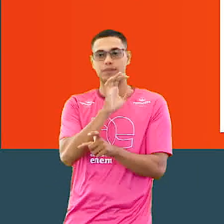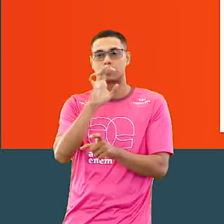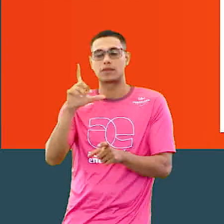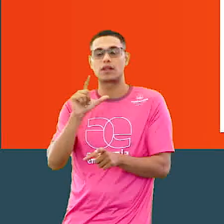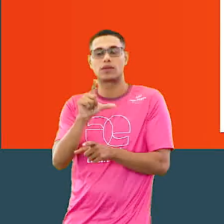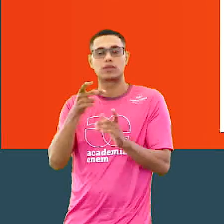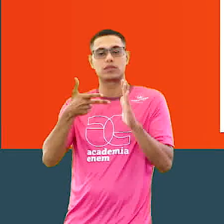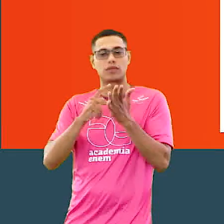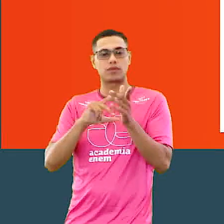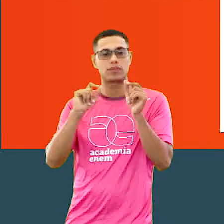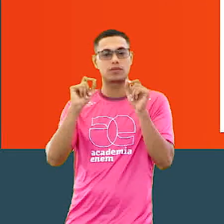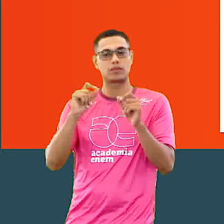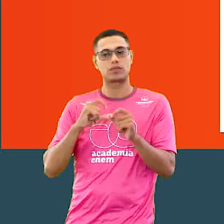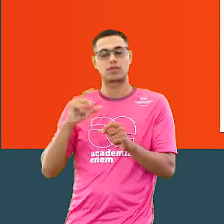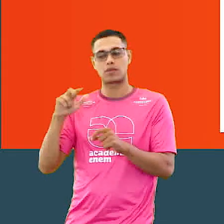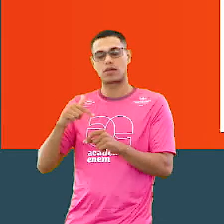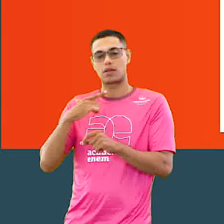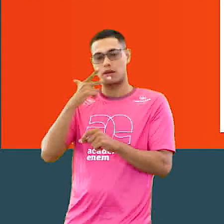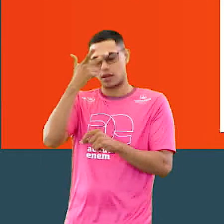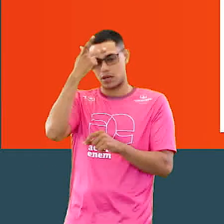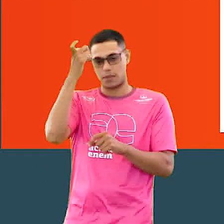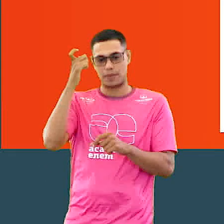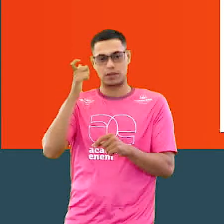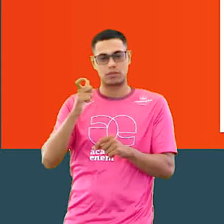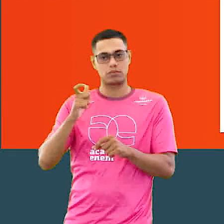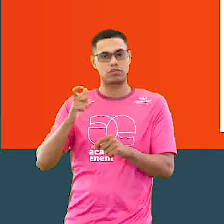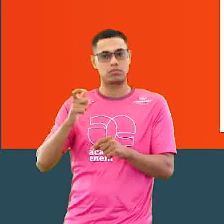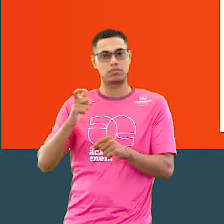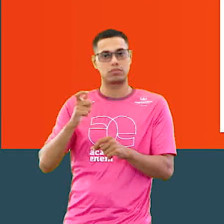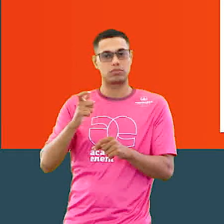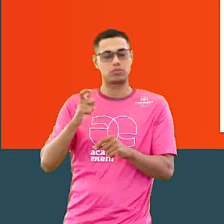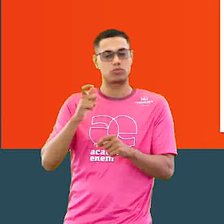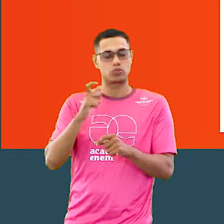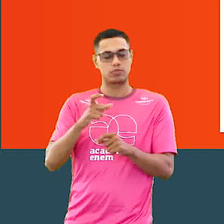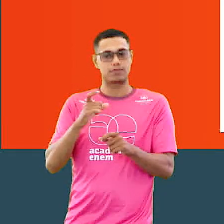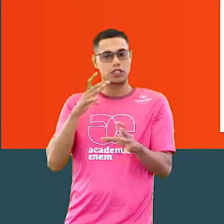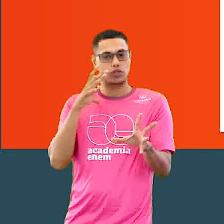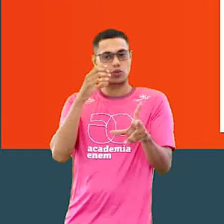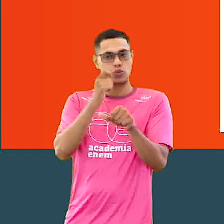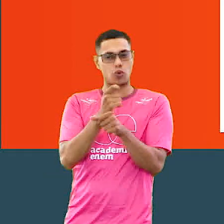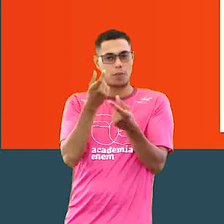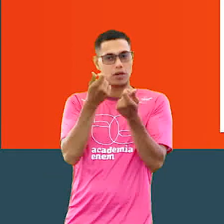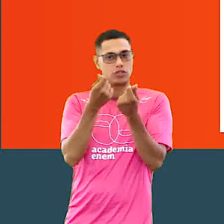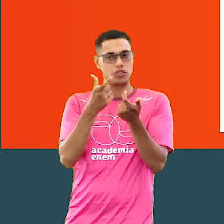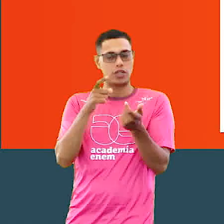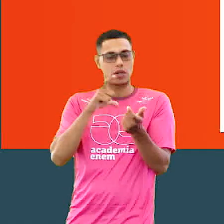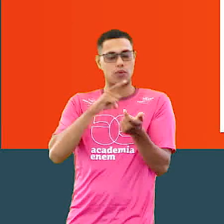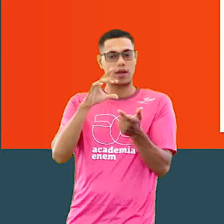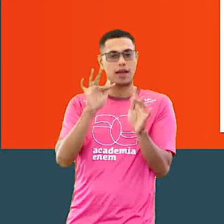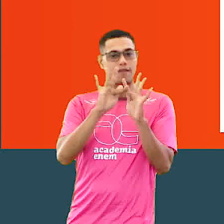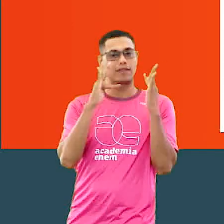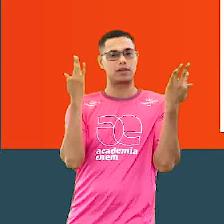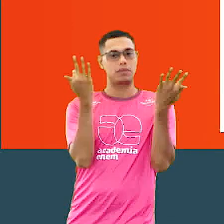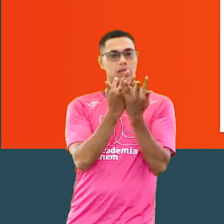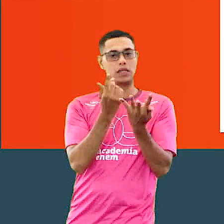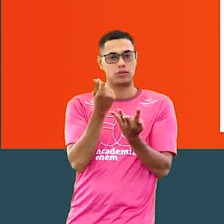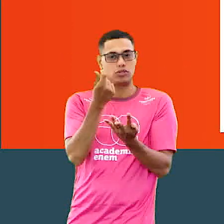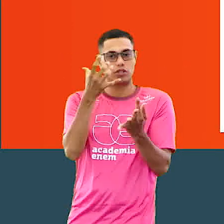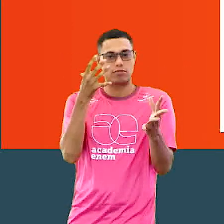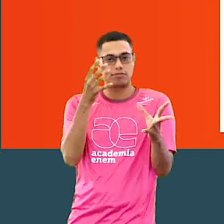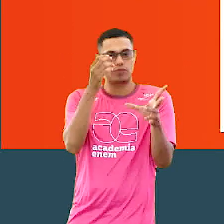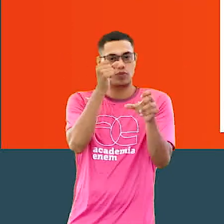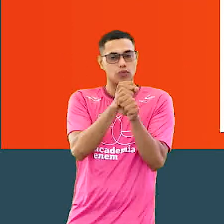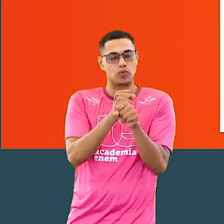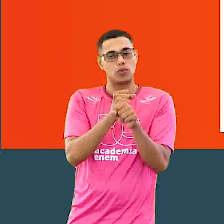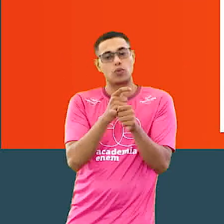o quê? É a soma dos rendimentos daquela família, daquele núcleo familiar, dividido